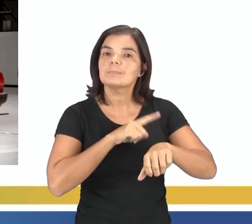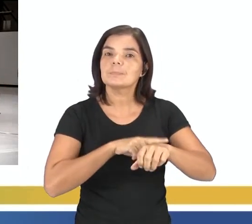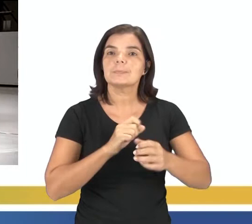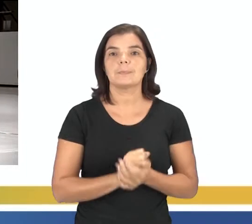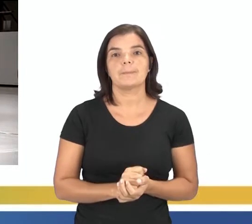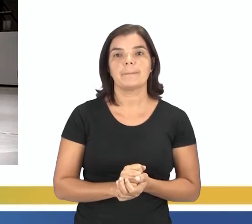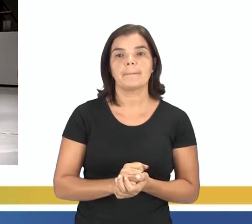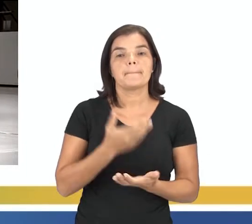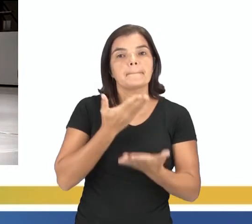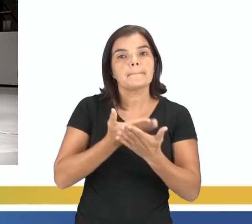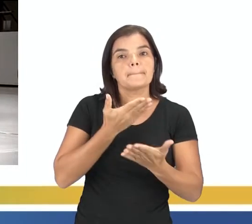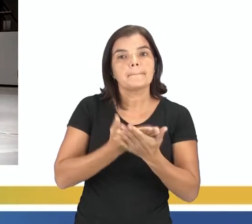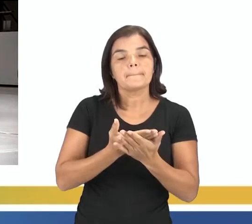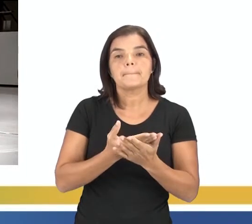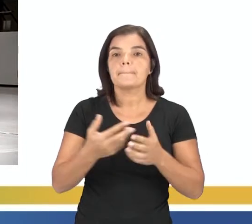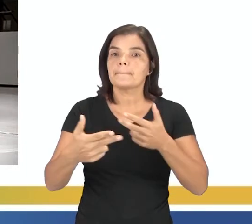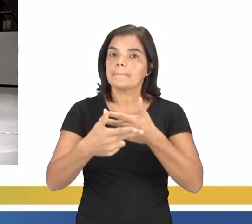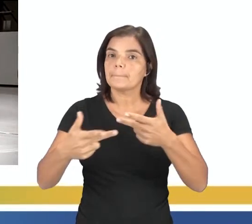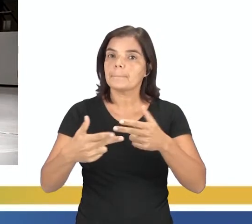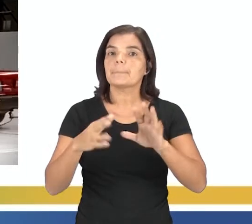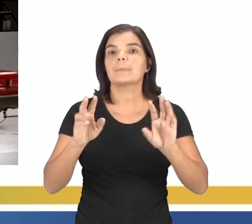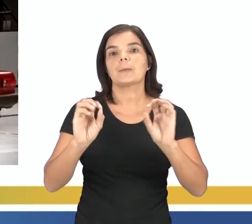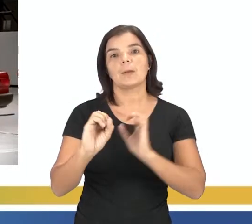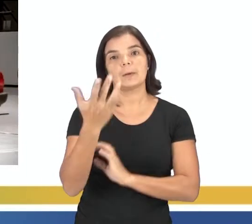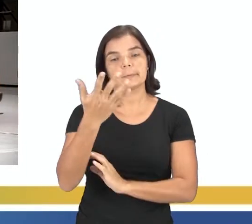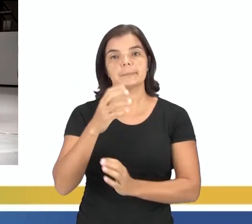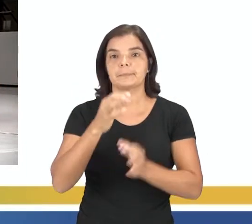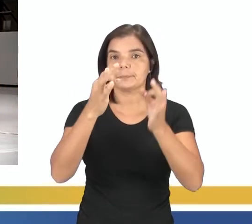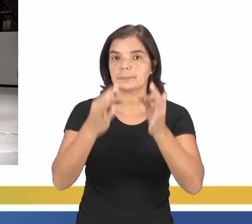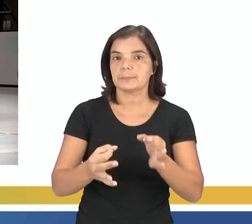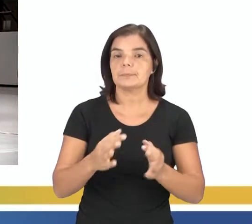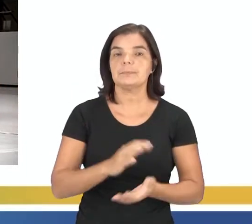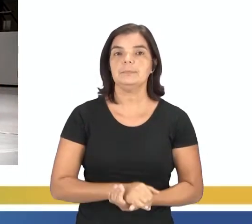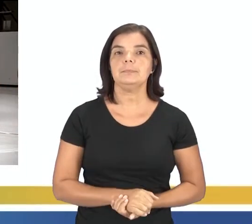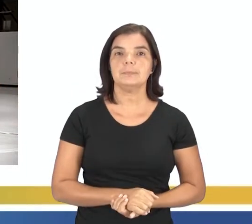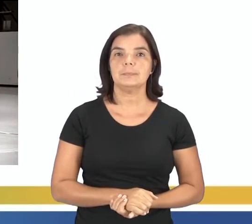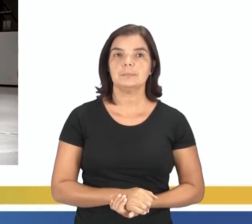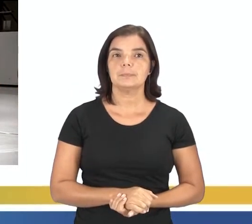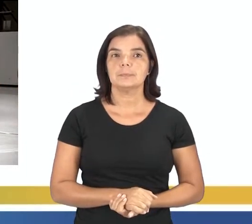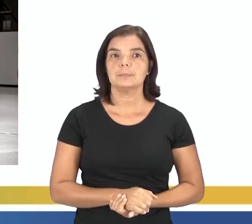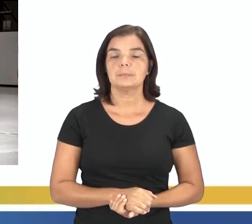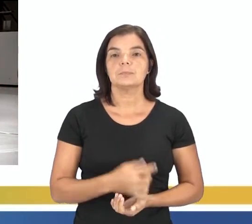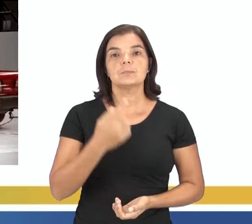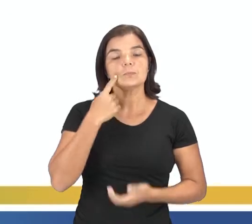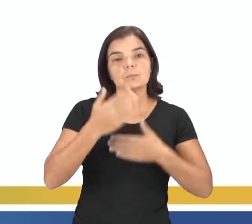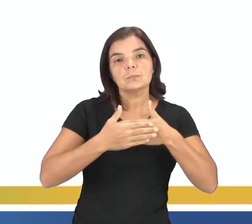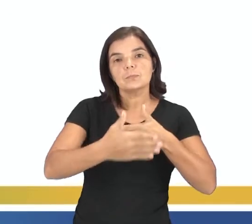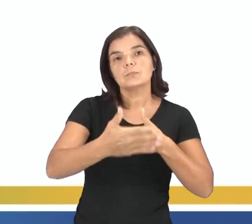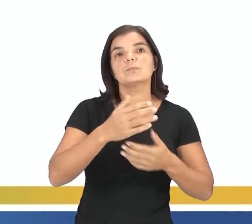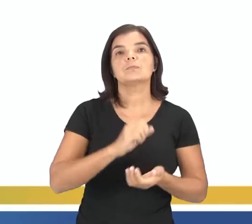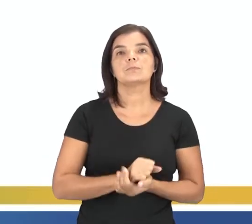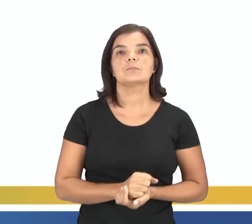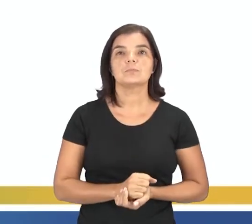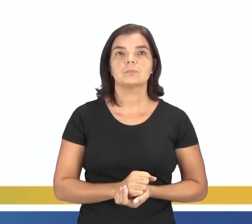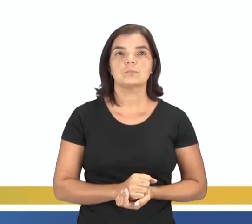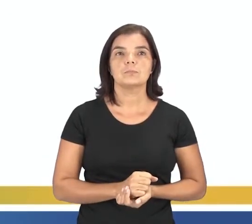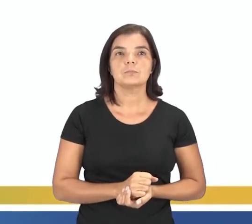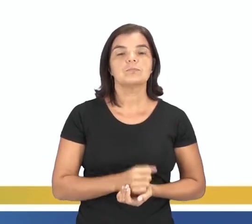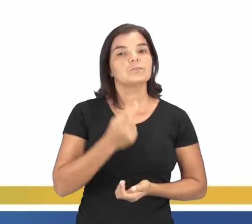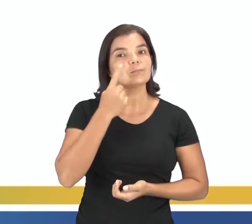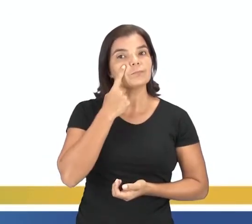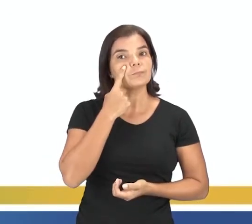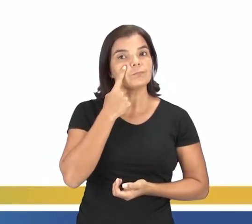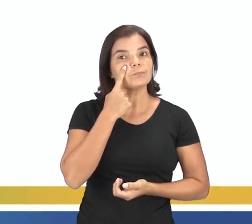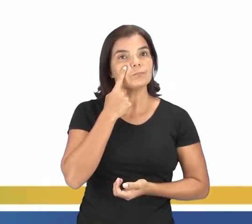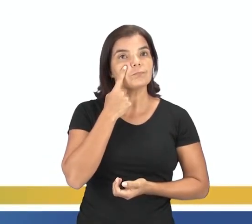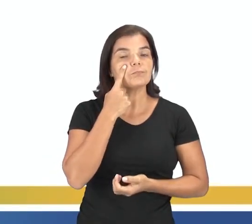para estudar determinadas situações. Certo, pessoal? Então, dando sequência, nós vamos